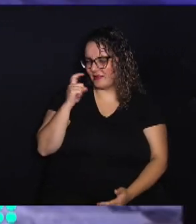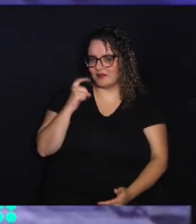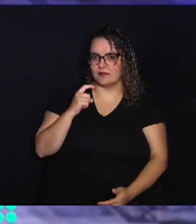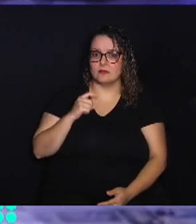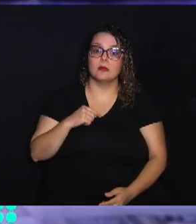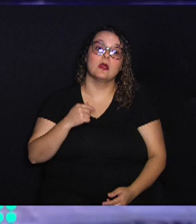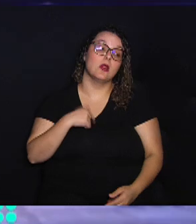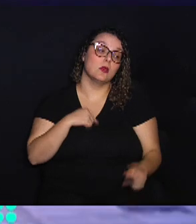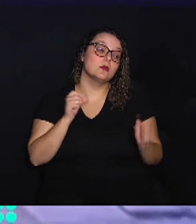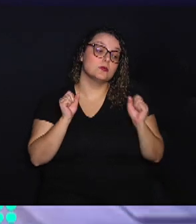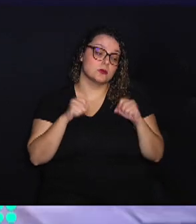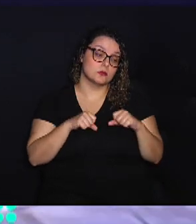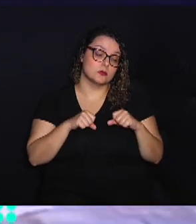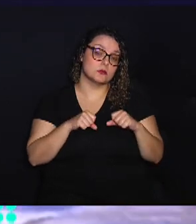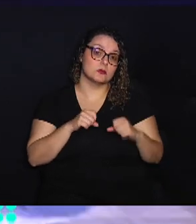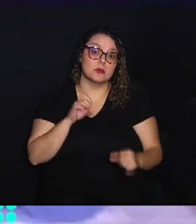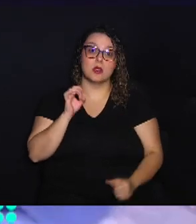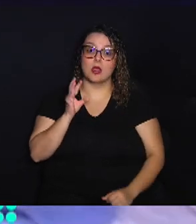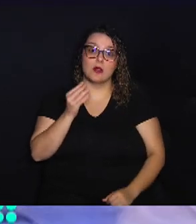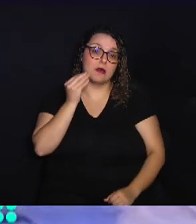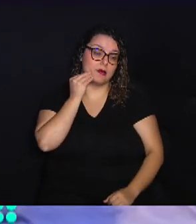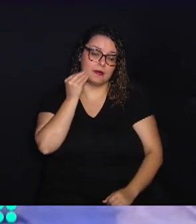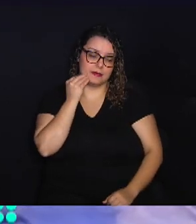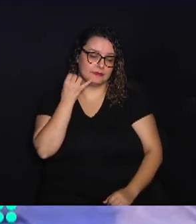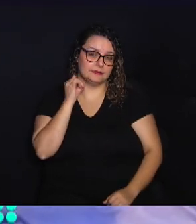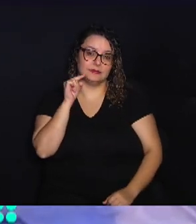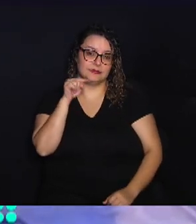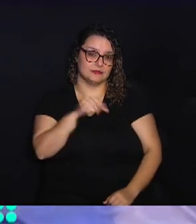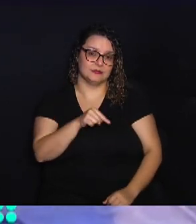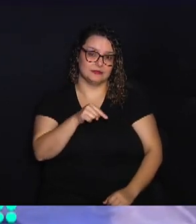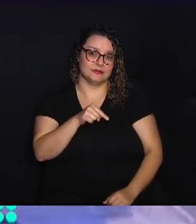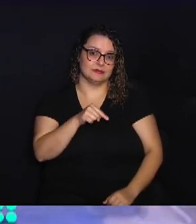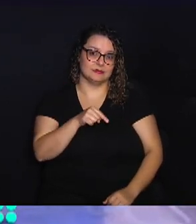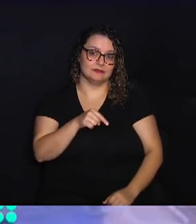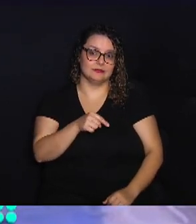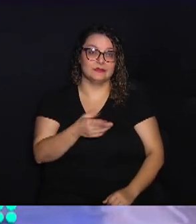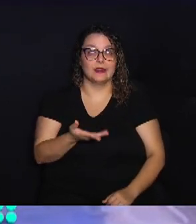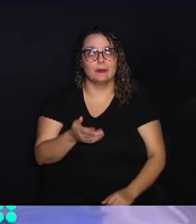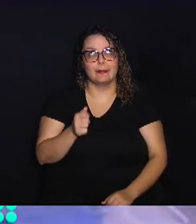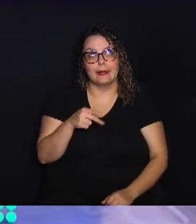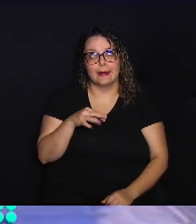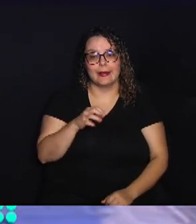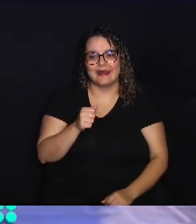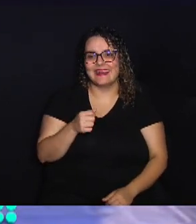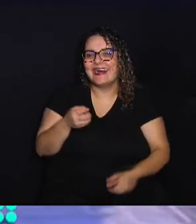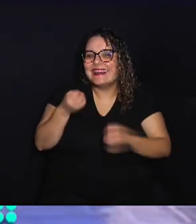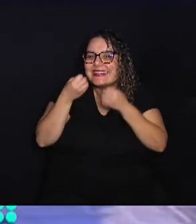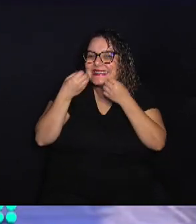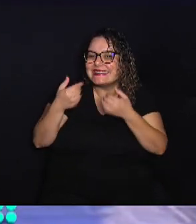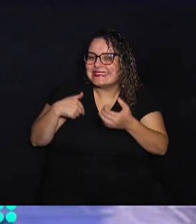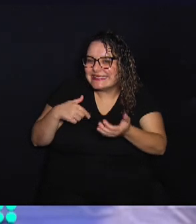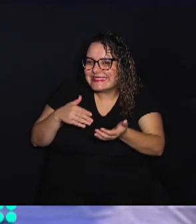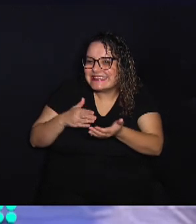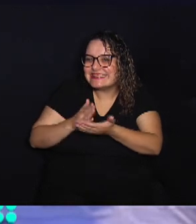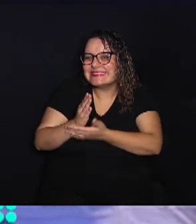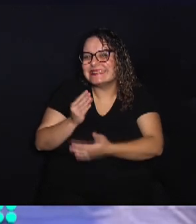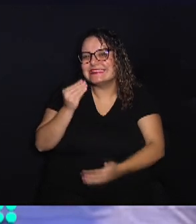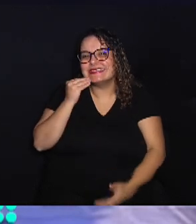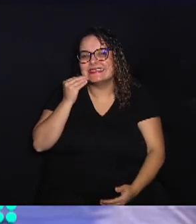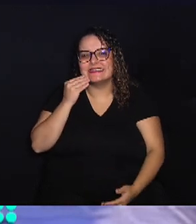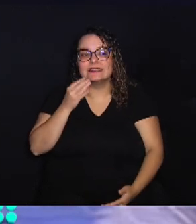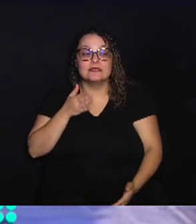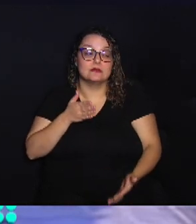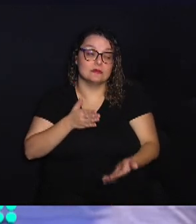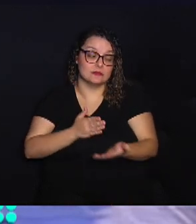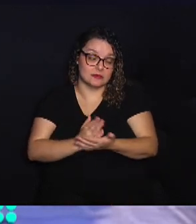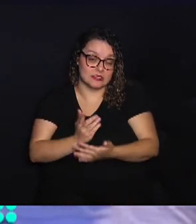Estava. Era só um teste para saber se você era uma anta. Ai, que bom! Então eu passei no teste.